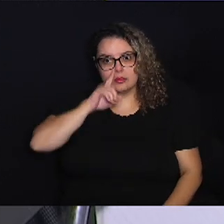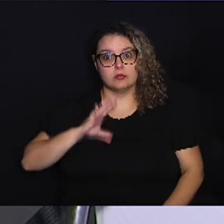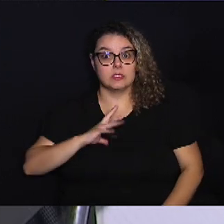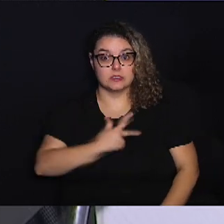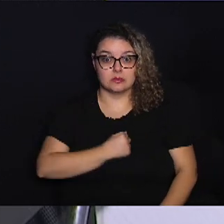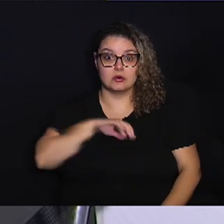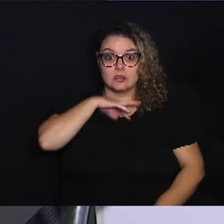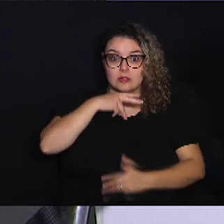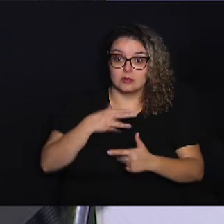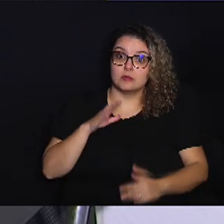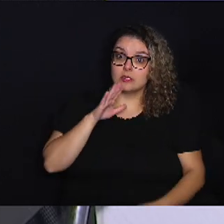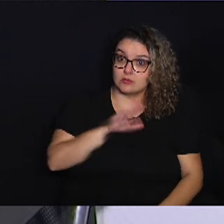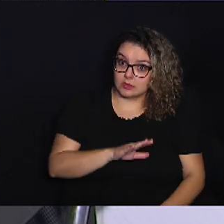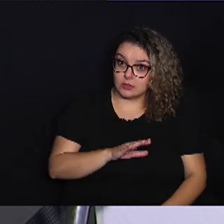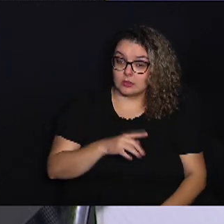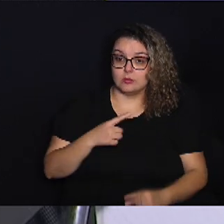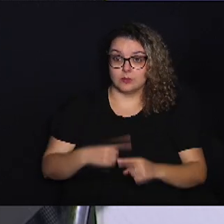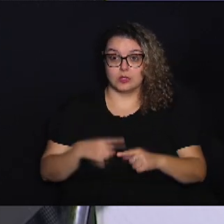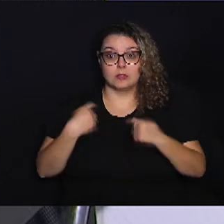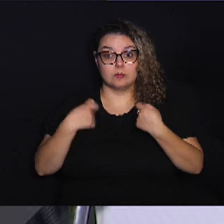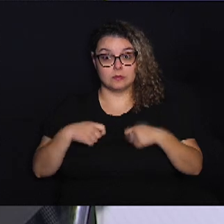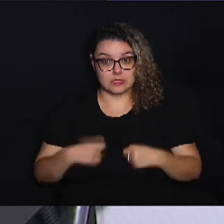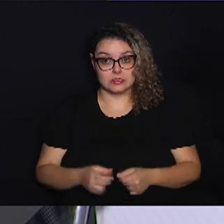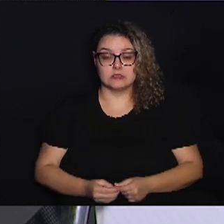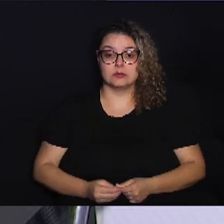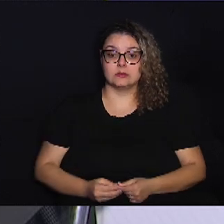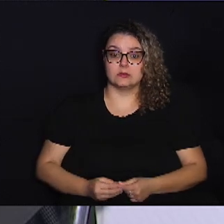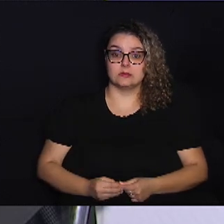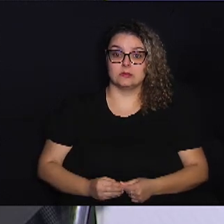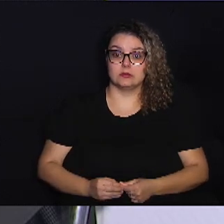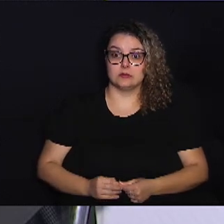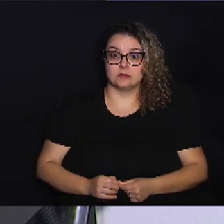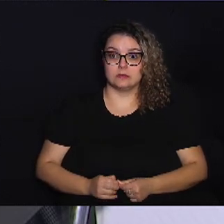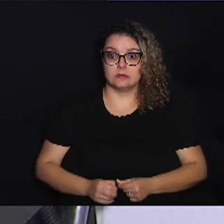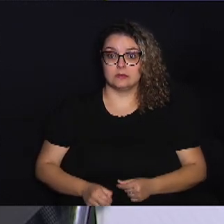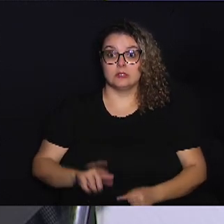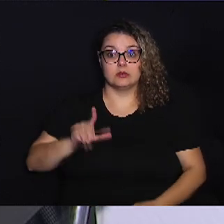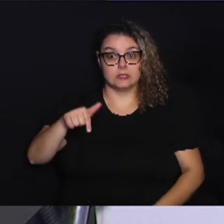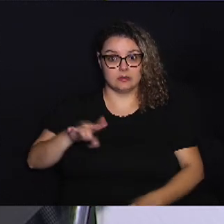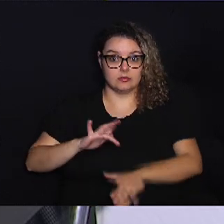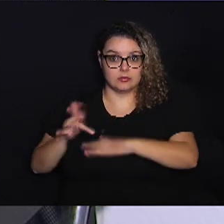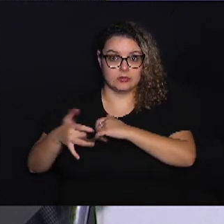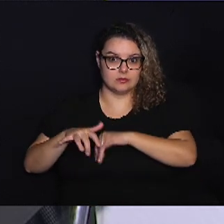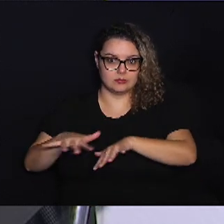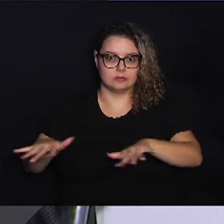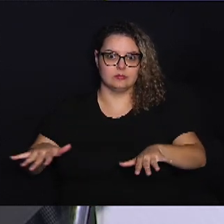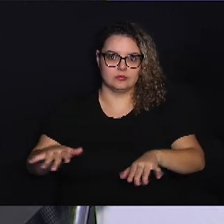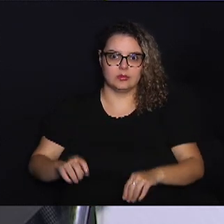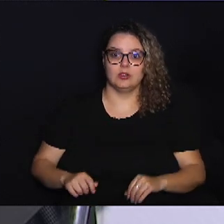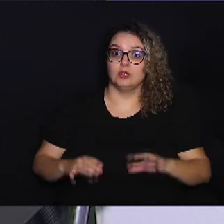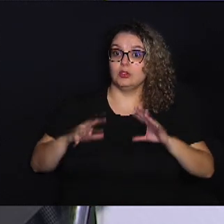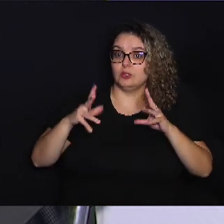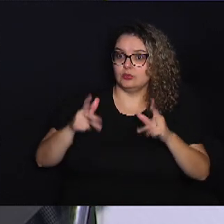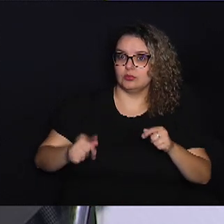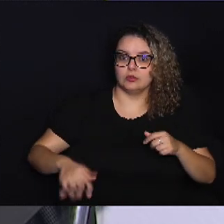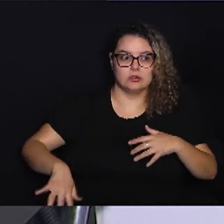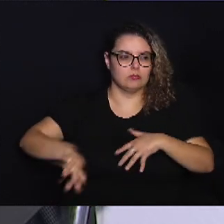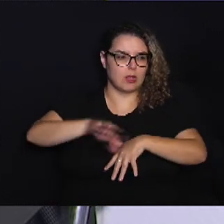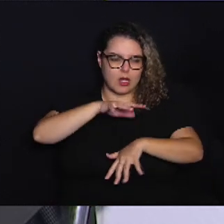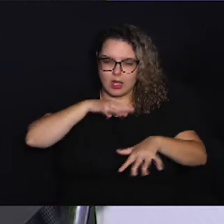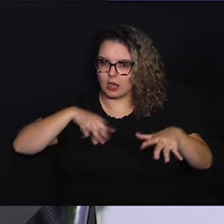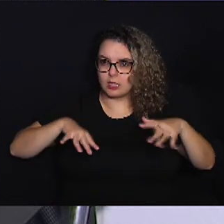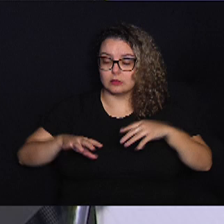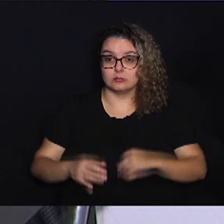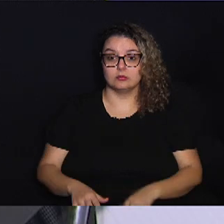animais que estavam lá, porque eles estavam precisando muito. Depois que sai da mídia, que saiu todo aquele auê que estava,